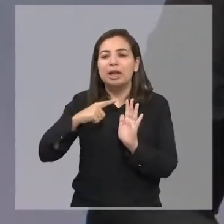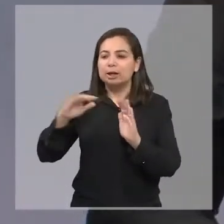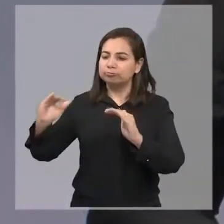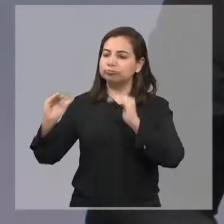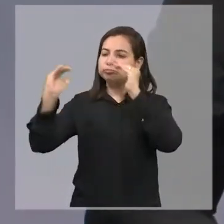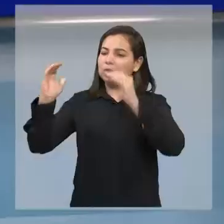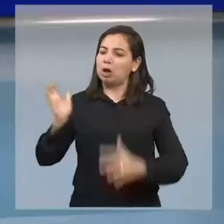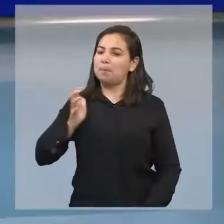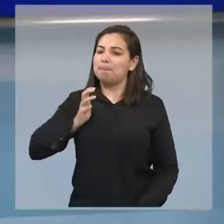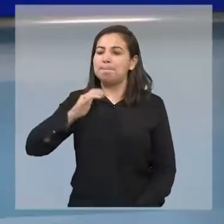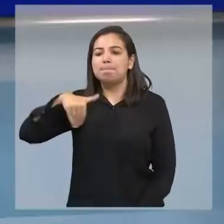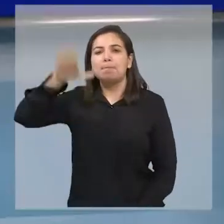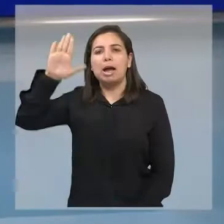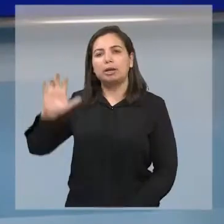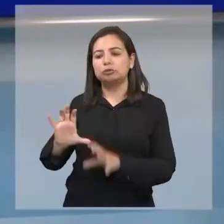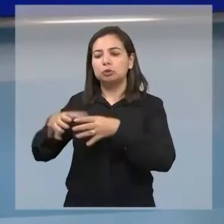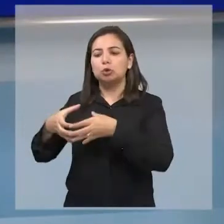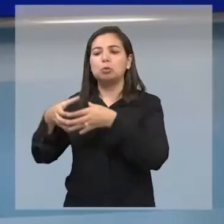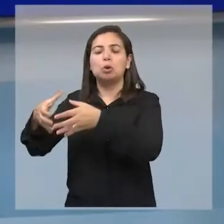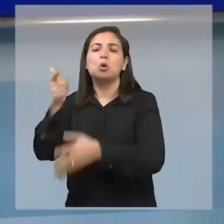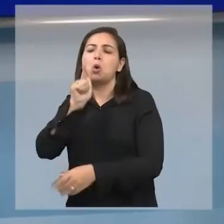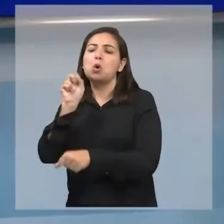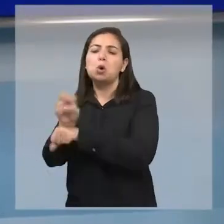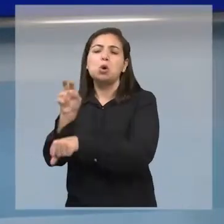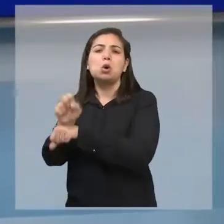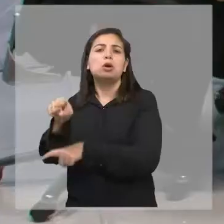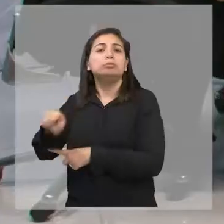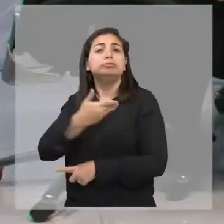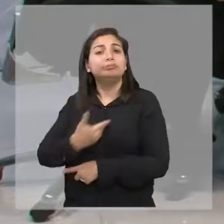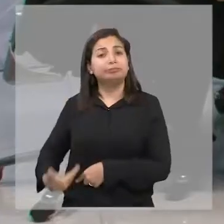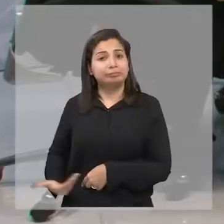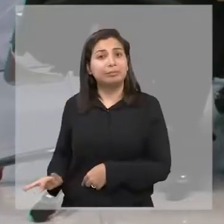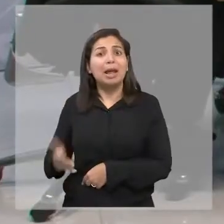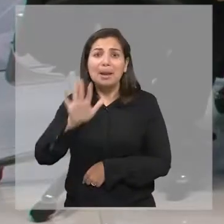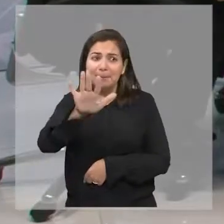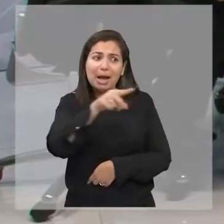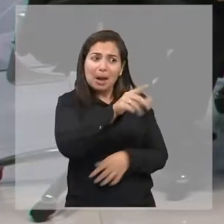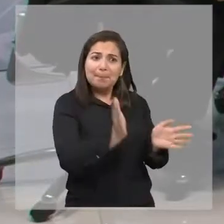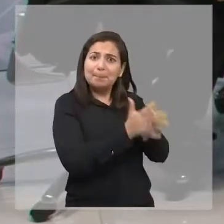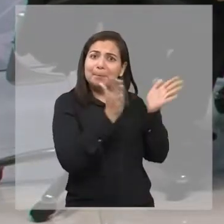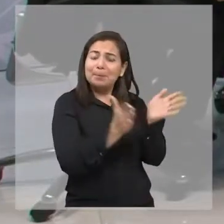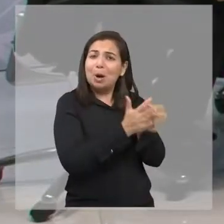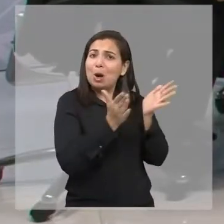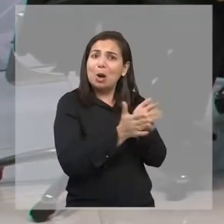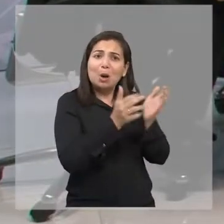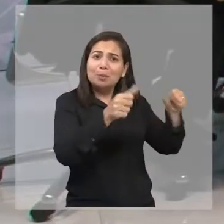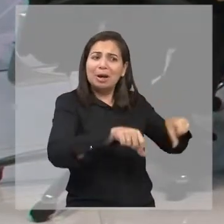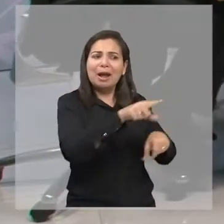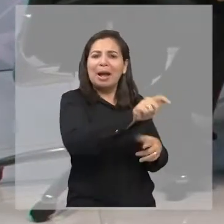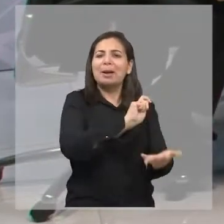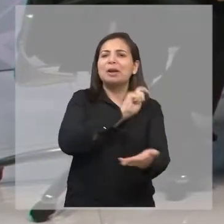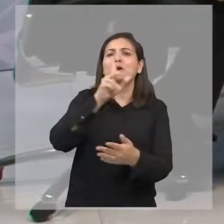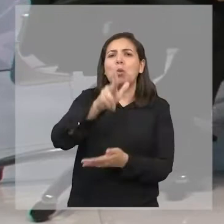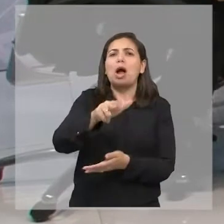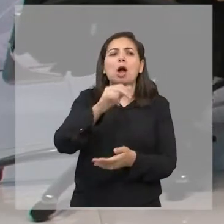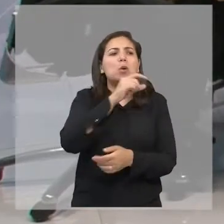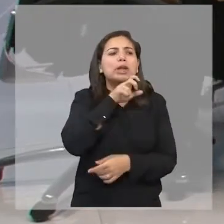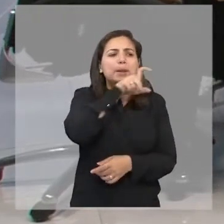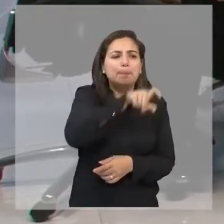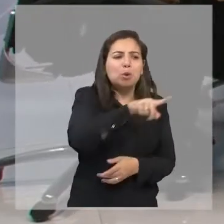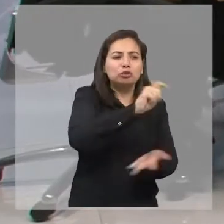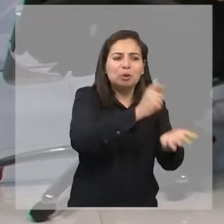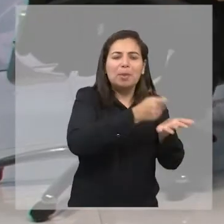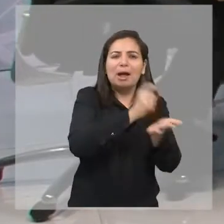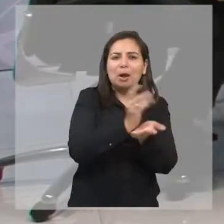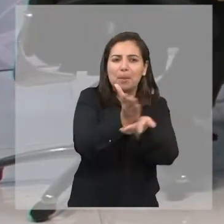pobres. É a universidade da elite que é pago pela favela. É isso a Universidade não é Federal. verdade. Não é verdade, esse dado está completamente